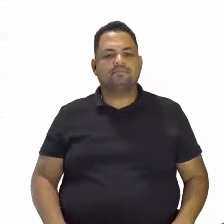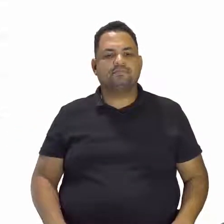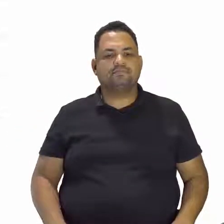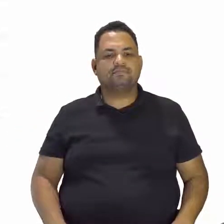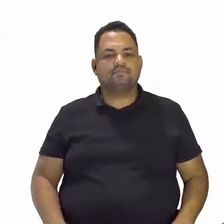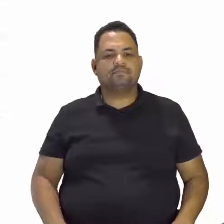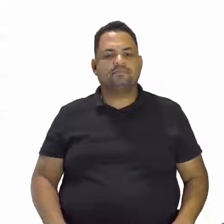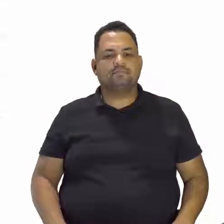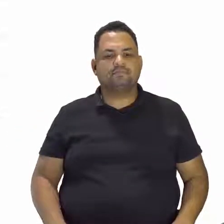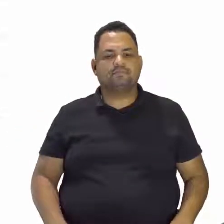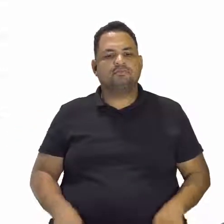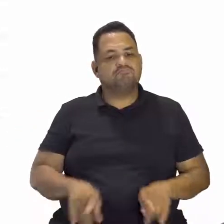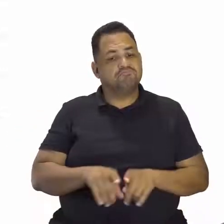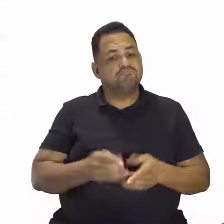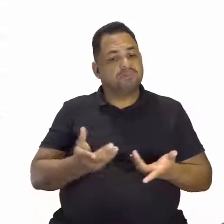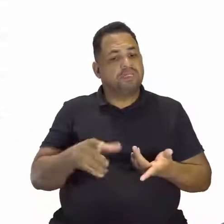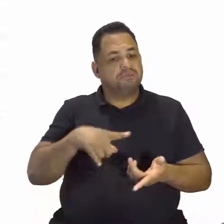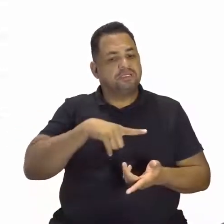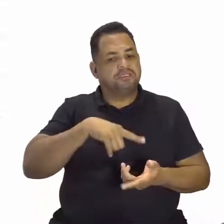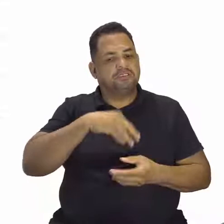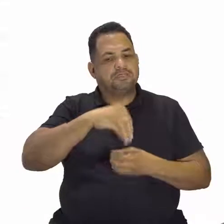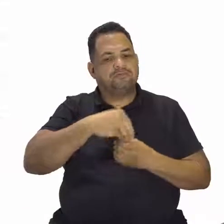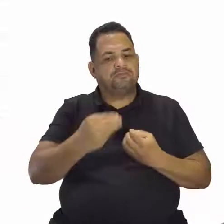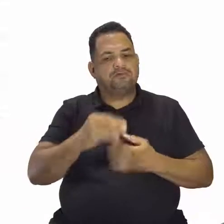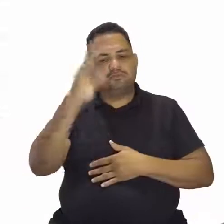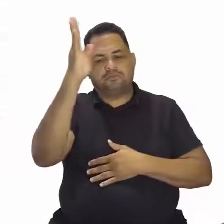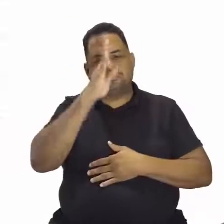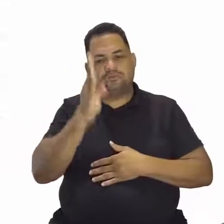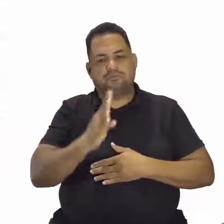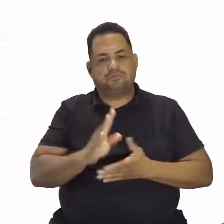a Amazônia que não é brasileira ali, né? Pegando ali